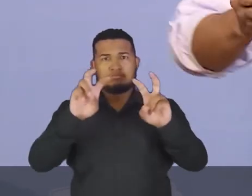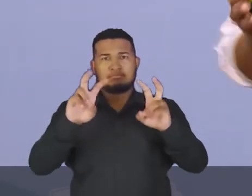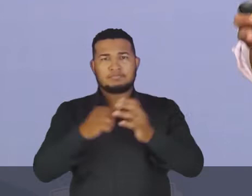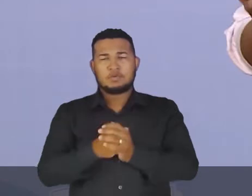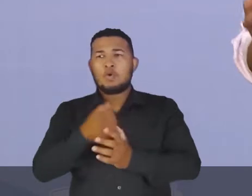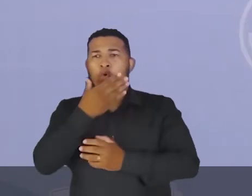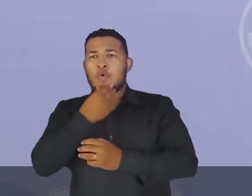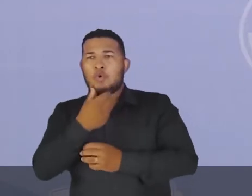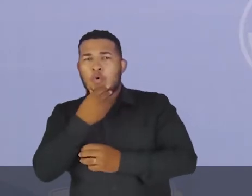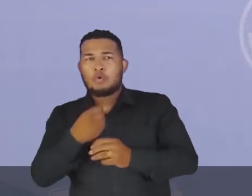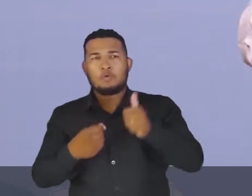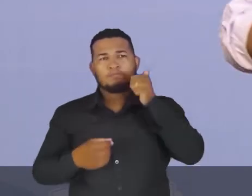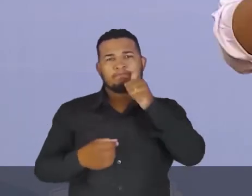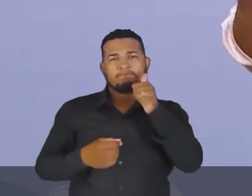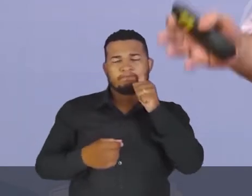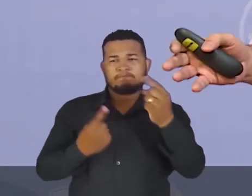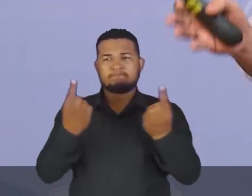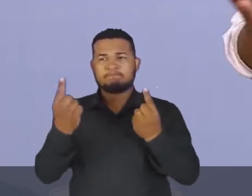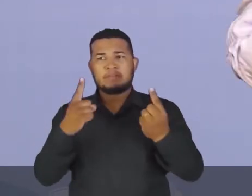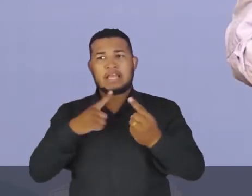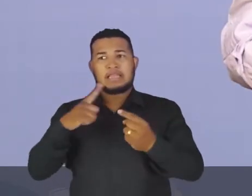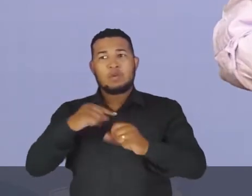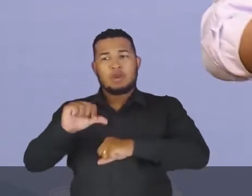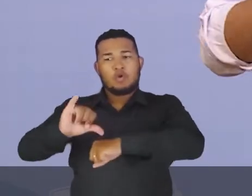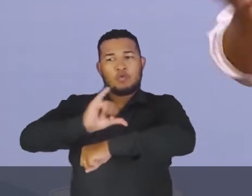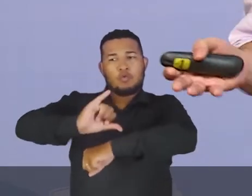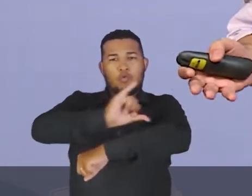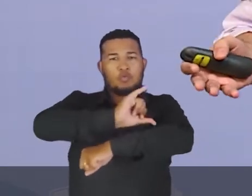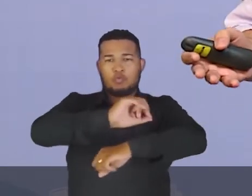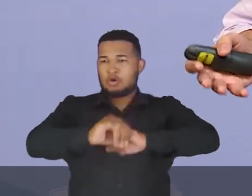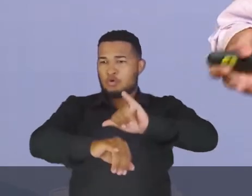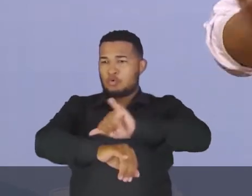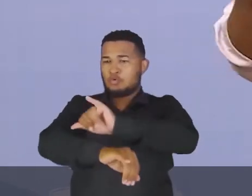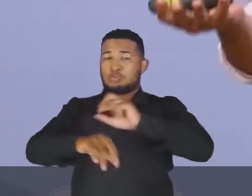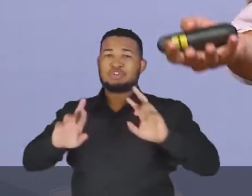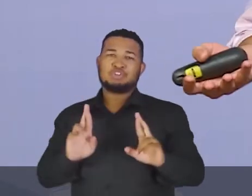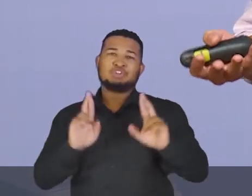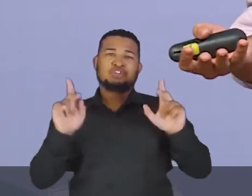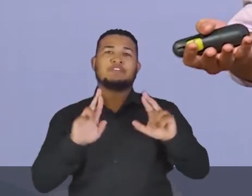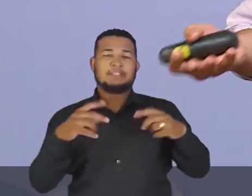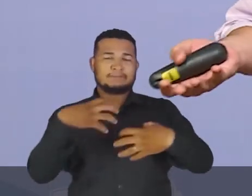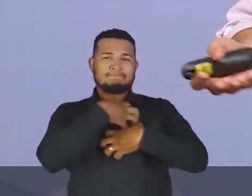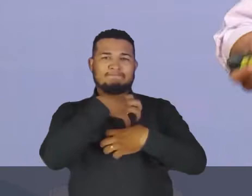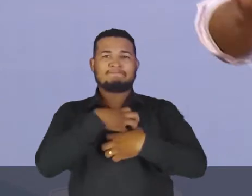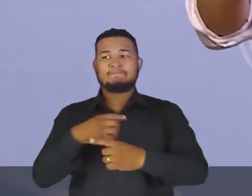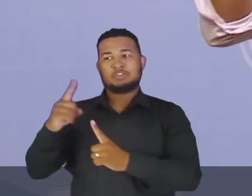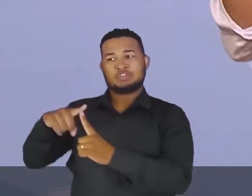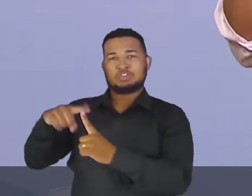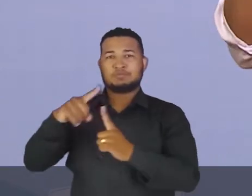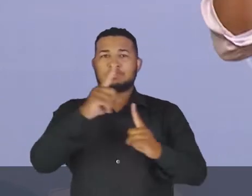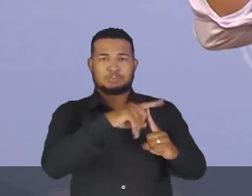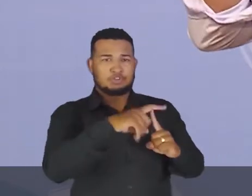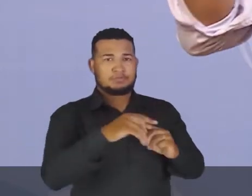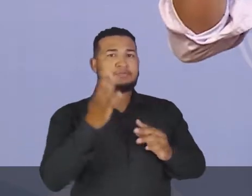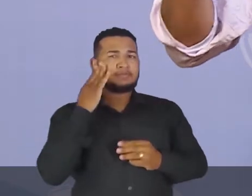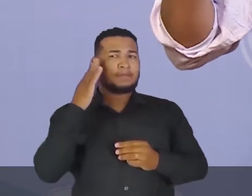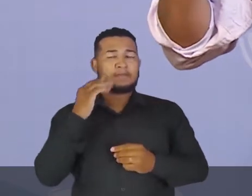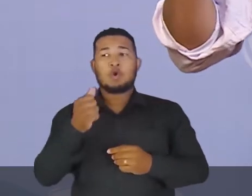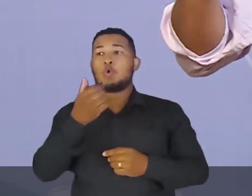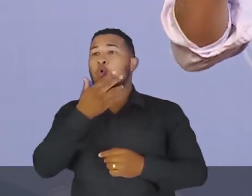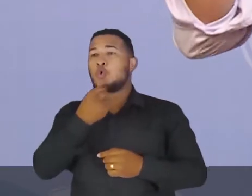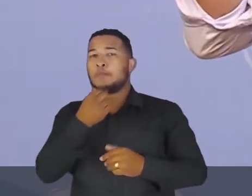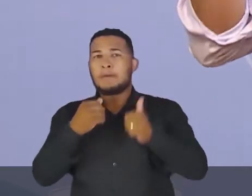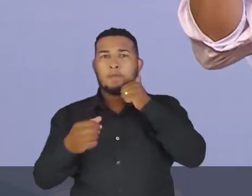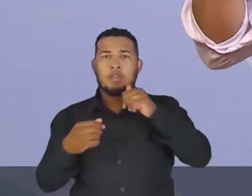as mulheres possuem uma proporção de gordura diferente de um para o outro. É lógico, por exemplo, se você pegar um homem e uma mulher que são da mesma